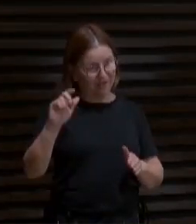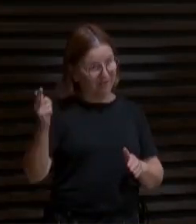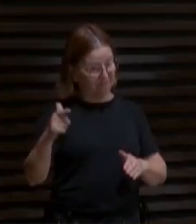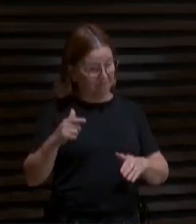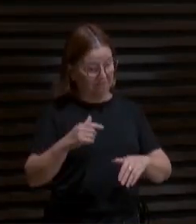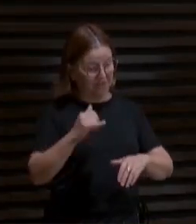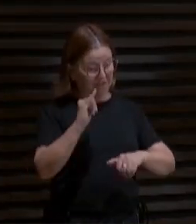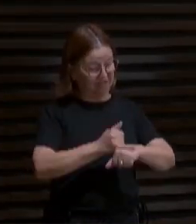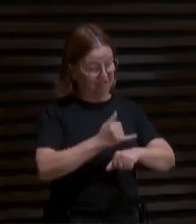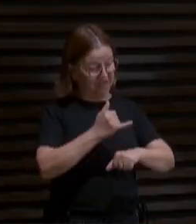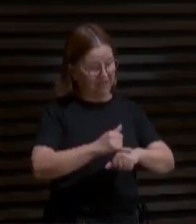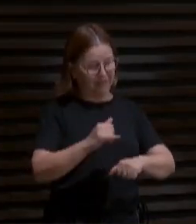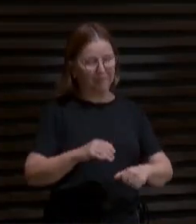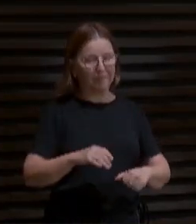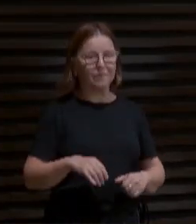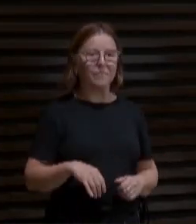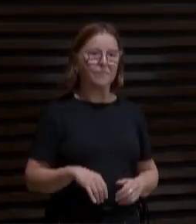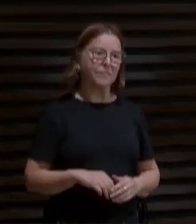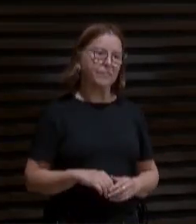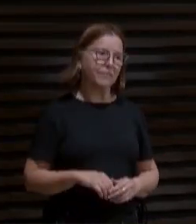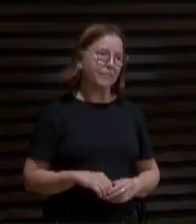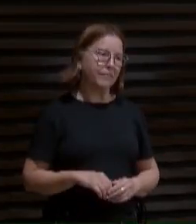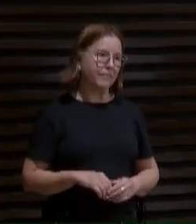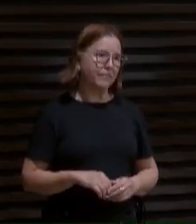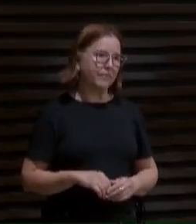Ok? Então,